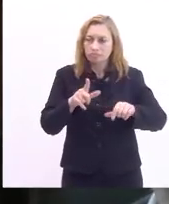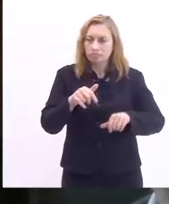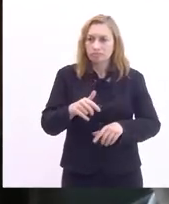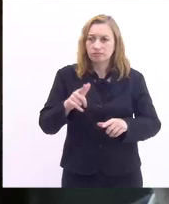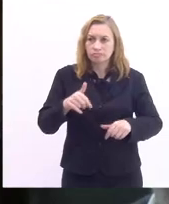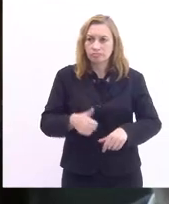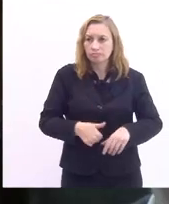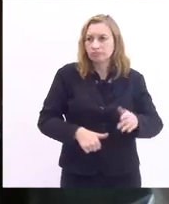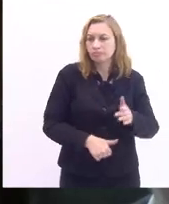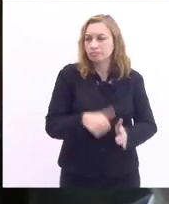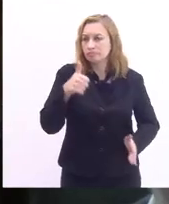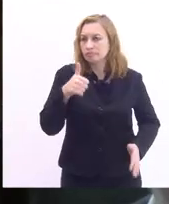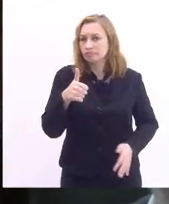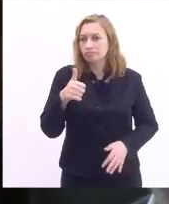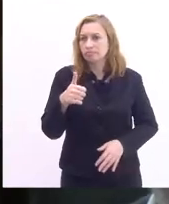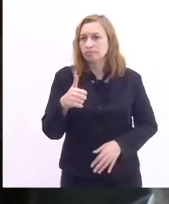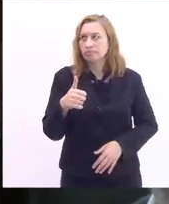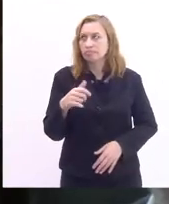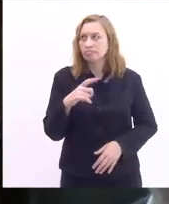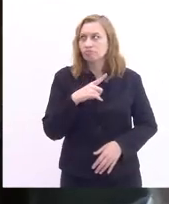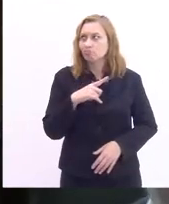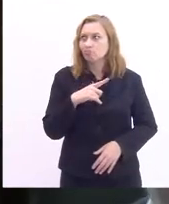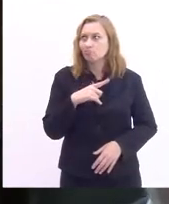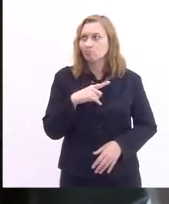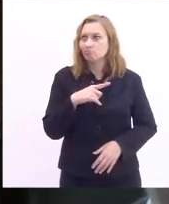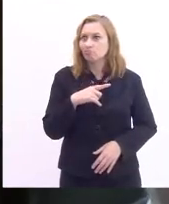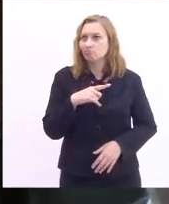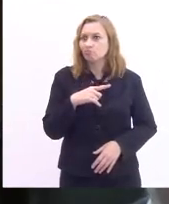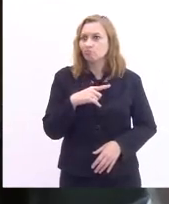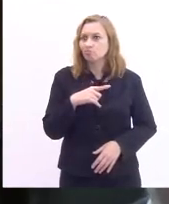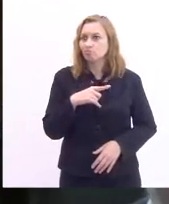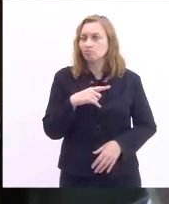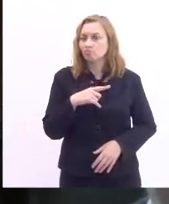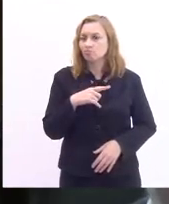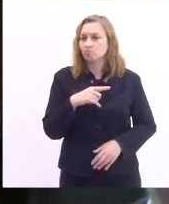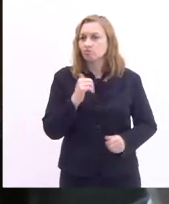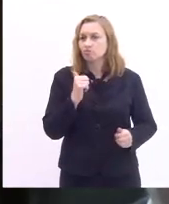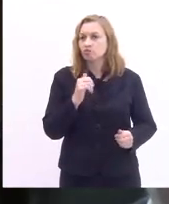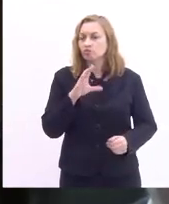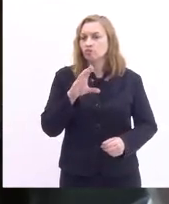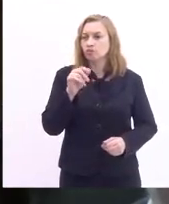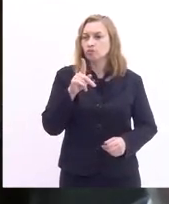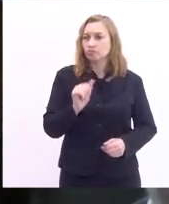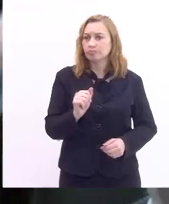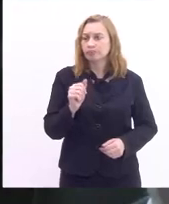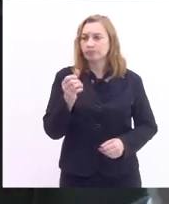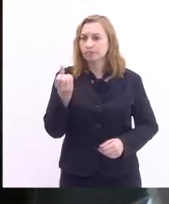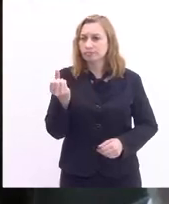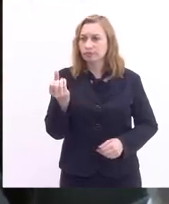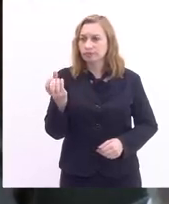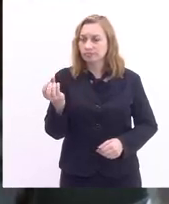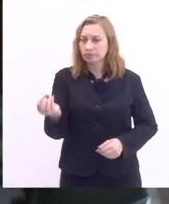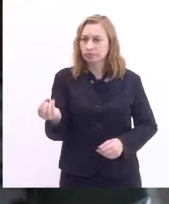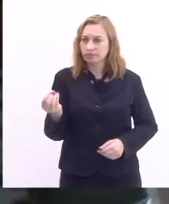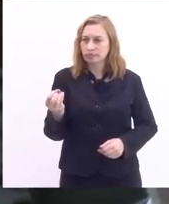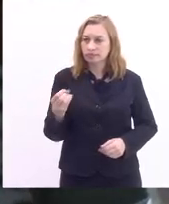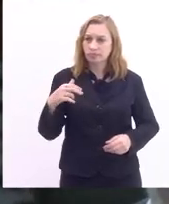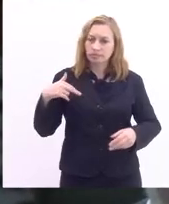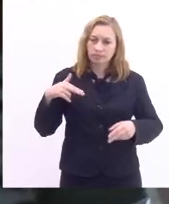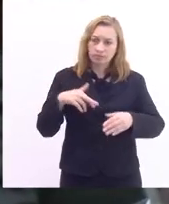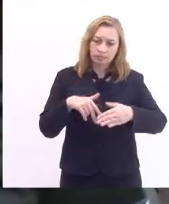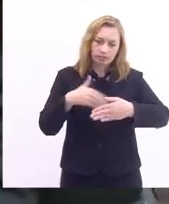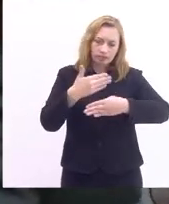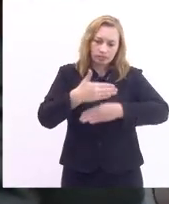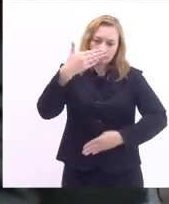vez que eu fui ver eu tinha eu tinha eu não foi na seleção de 70 cortei meu pé porque eu tive que pular o muro para